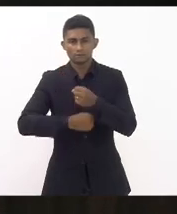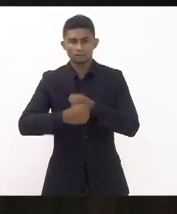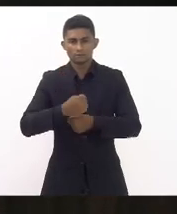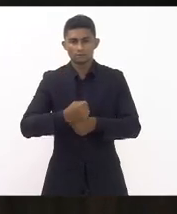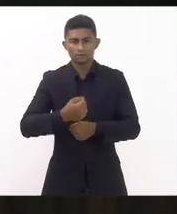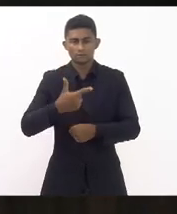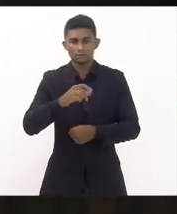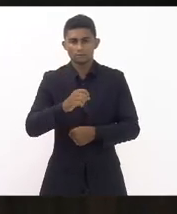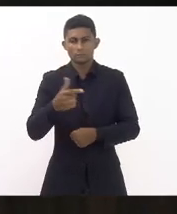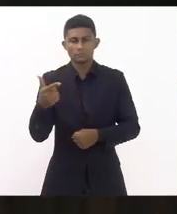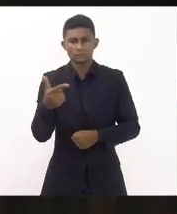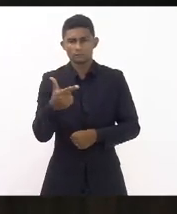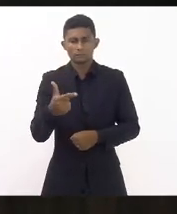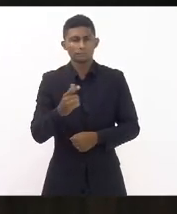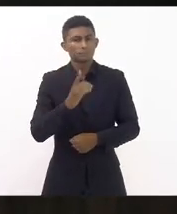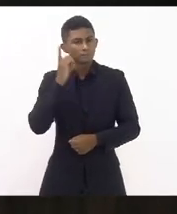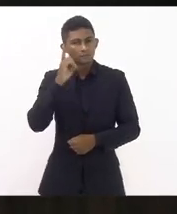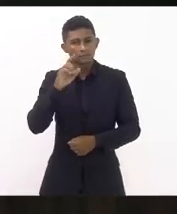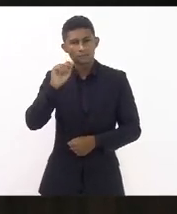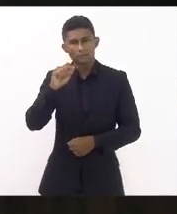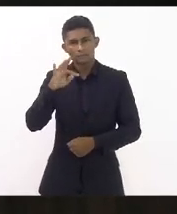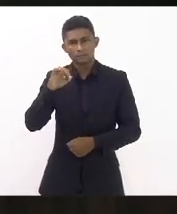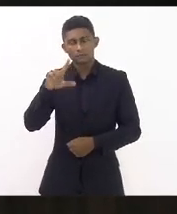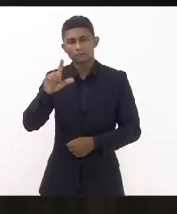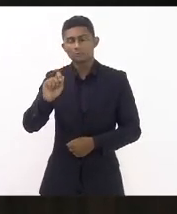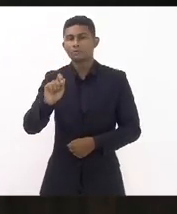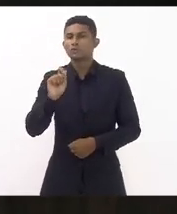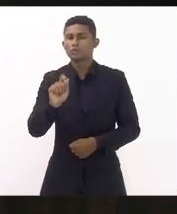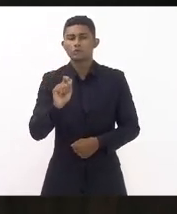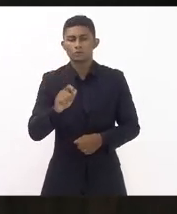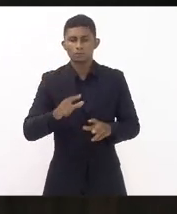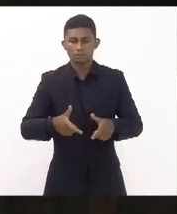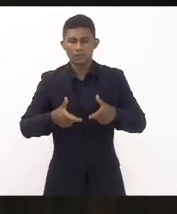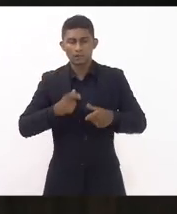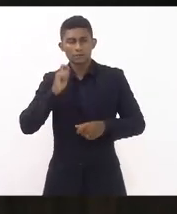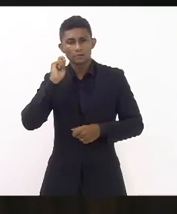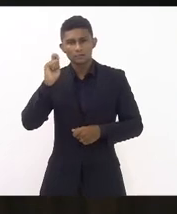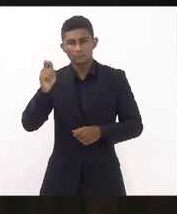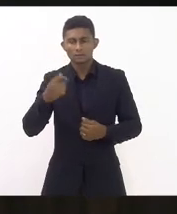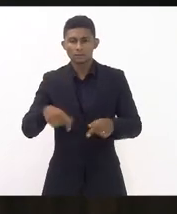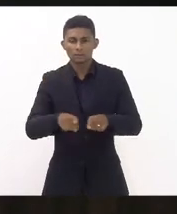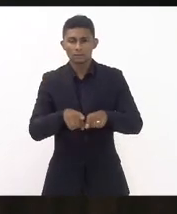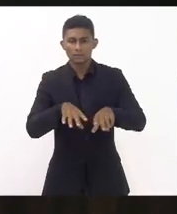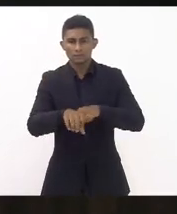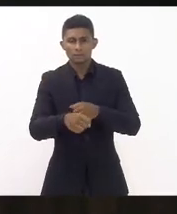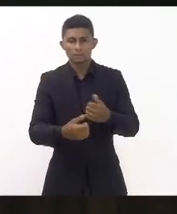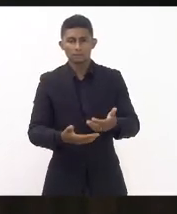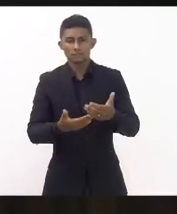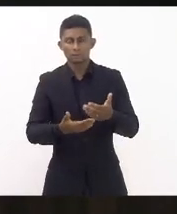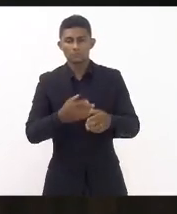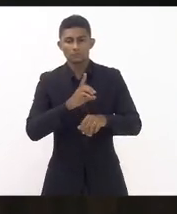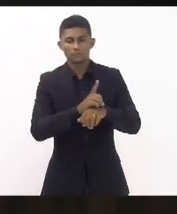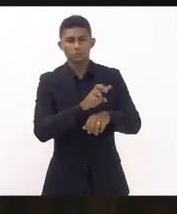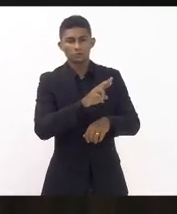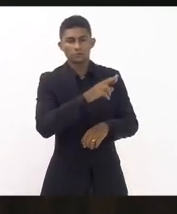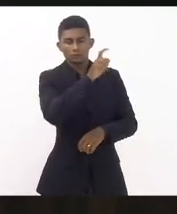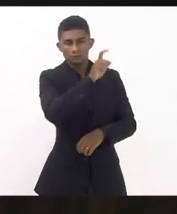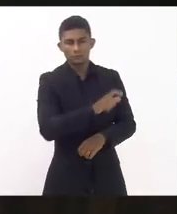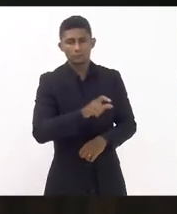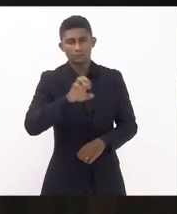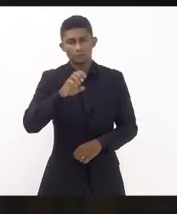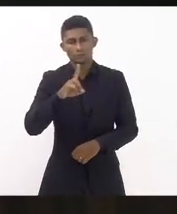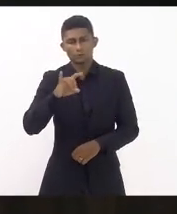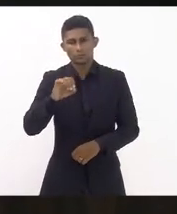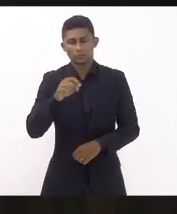991/2022, de autoria do deputado Átila Nunes, que concede a medalha Tiradentes, respectivo diploma ao doutor Edio Silva